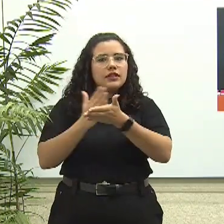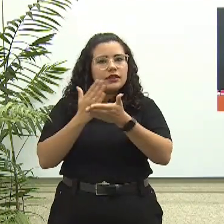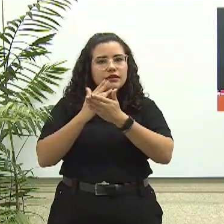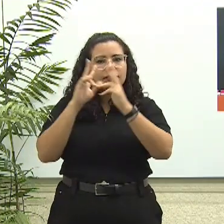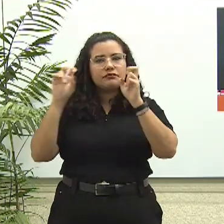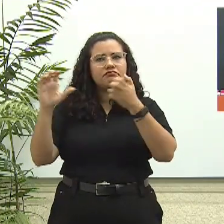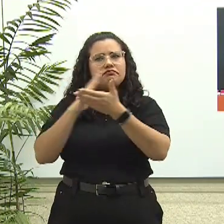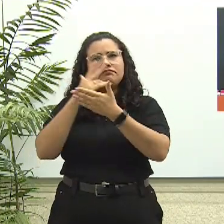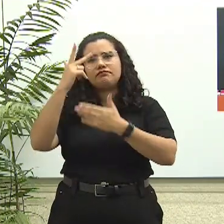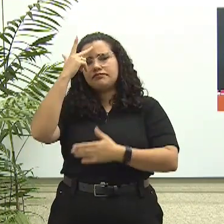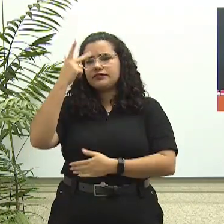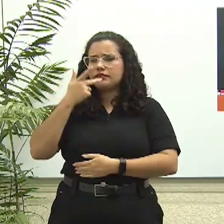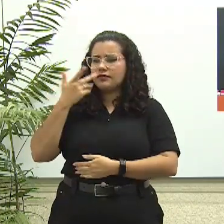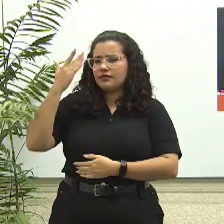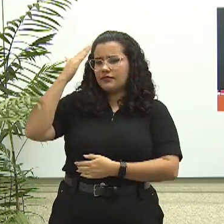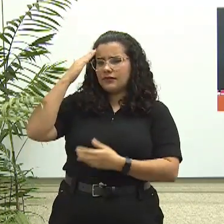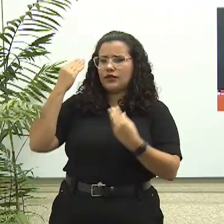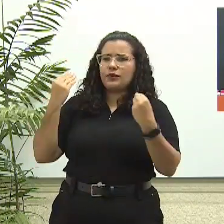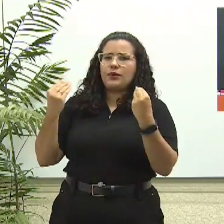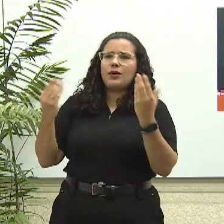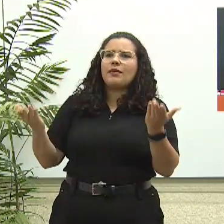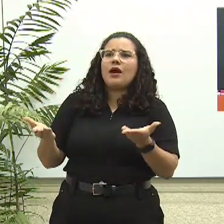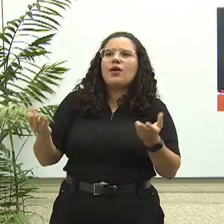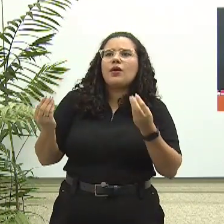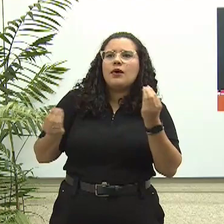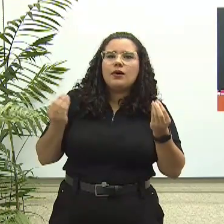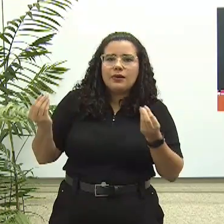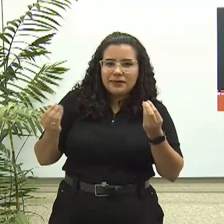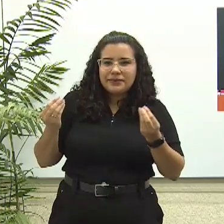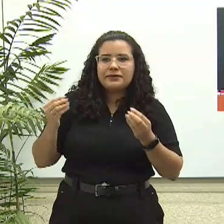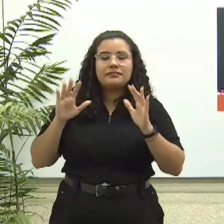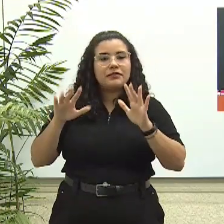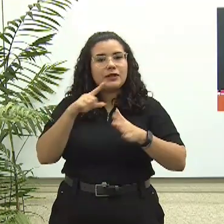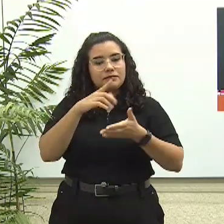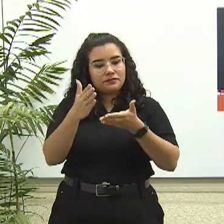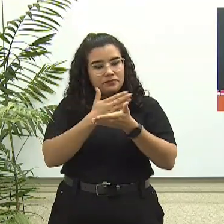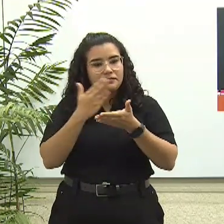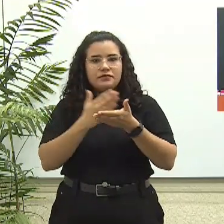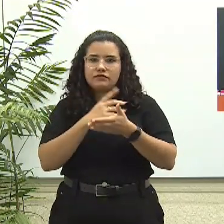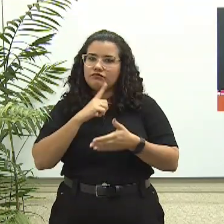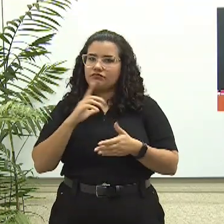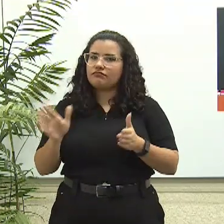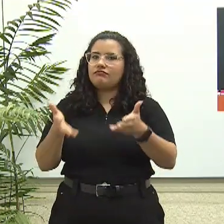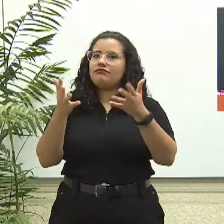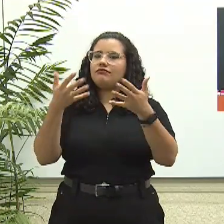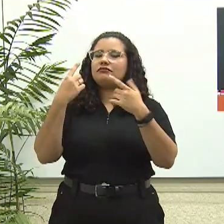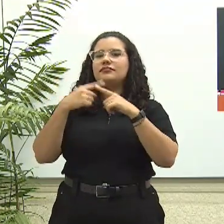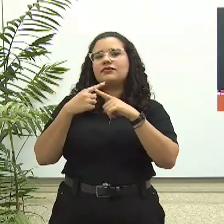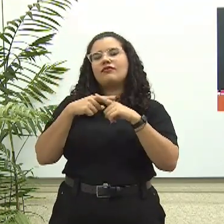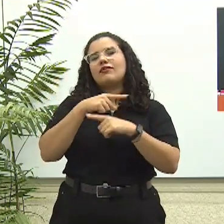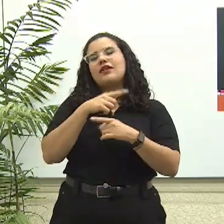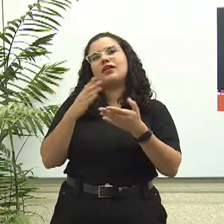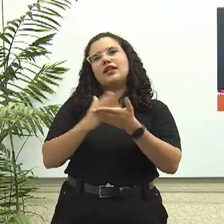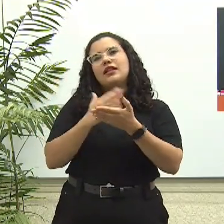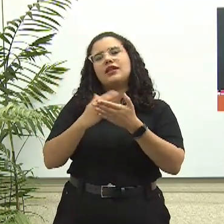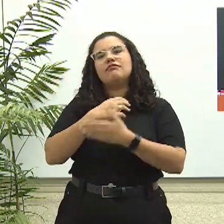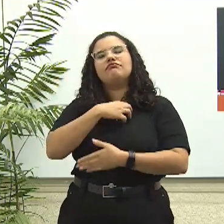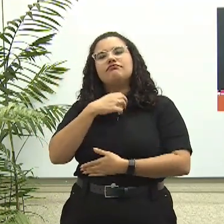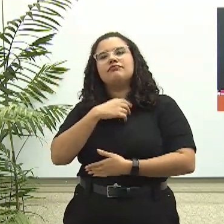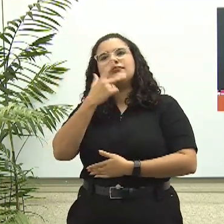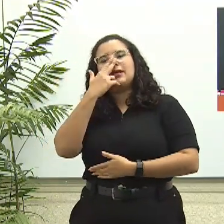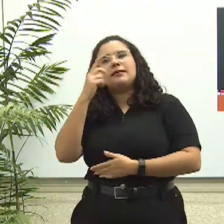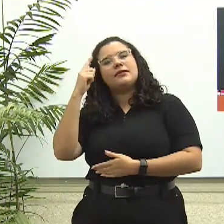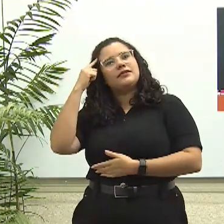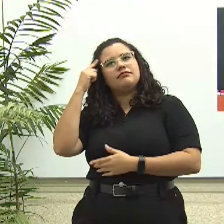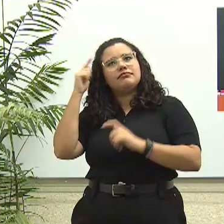pessoas ficam assim nossa e agora e mas é um livro otimista assim no sentido de que de que é possível